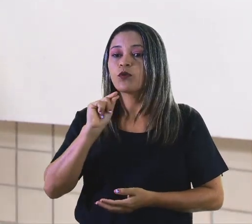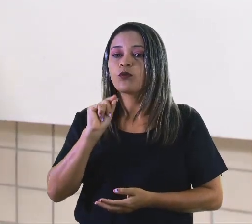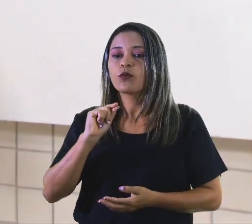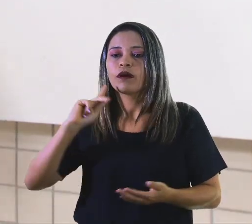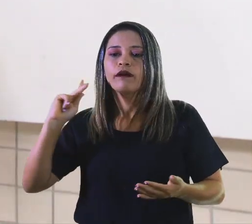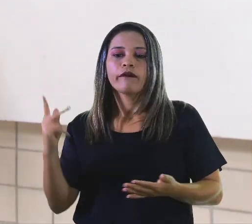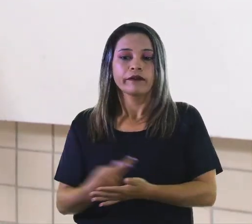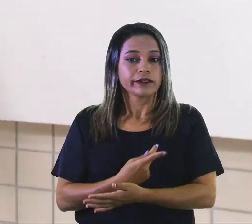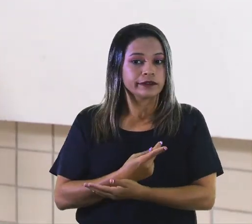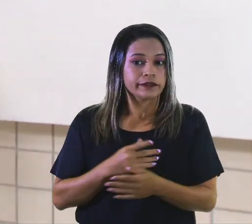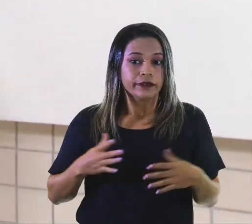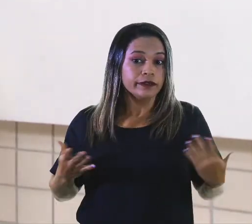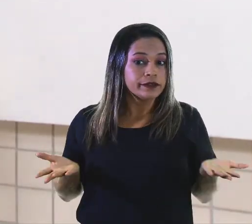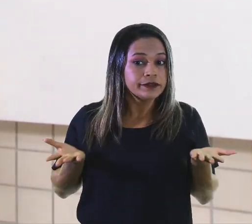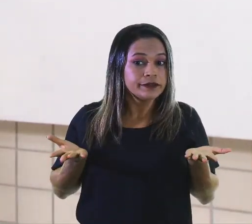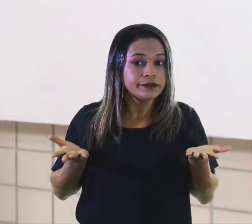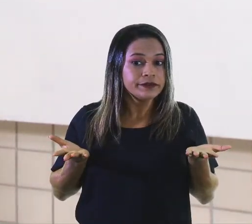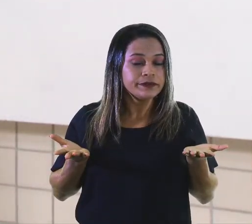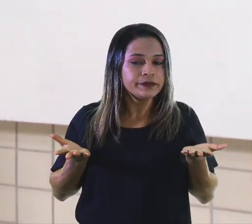ele?